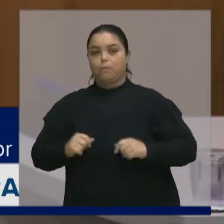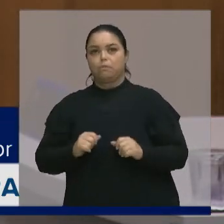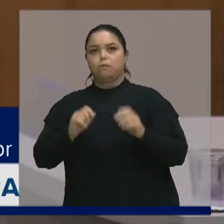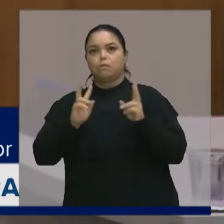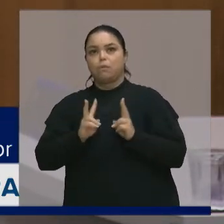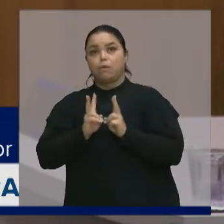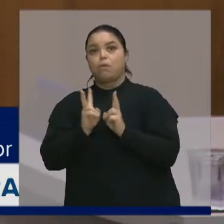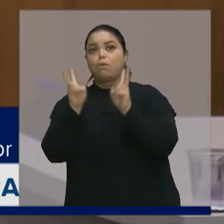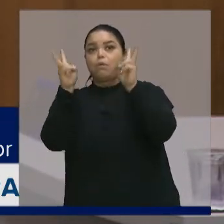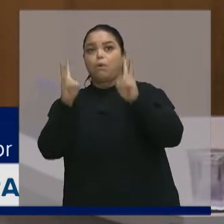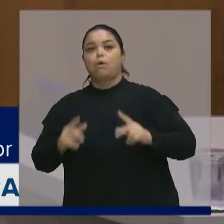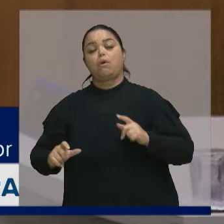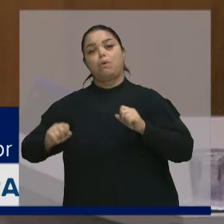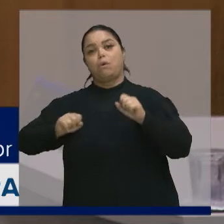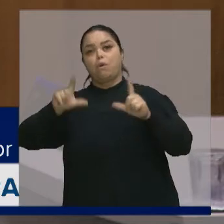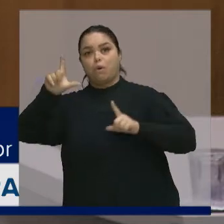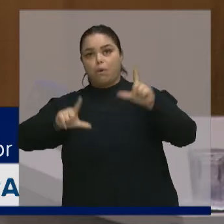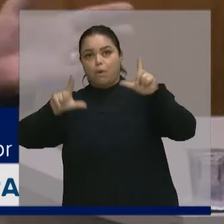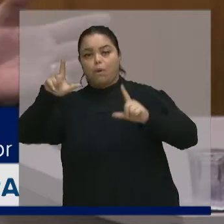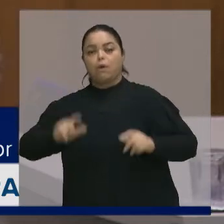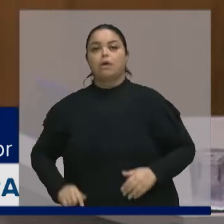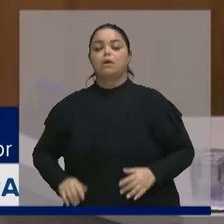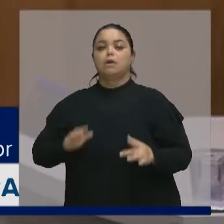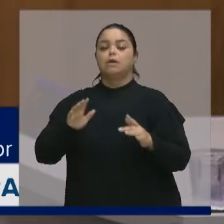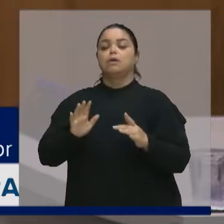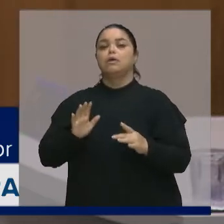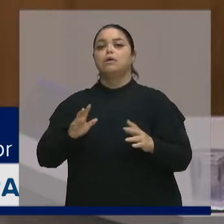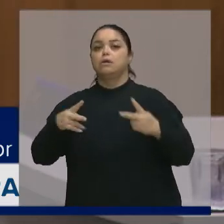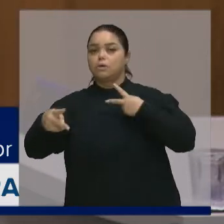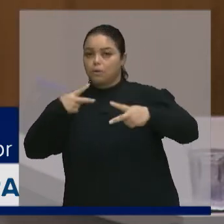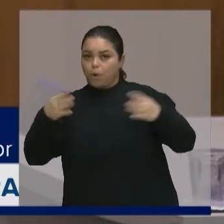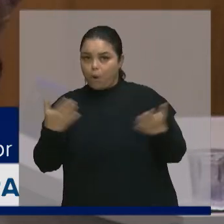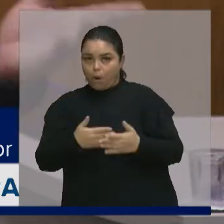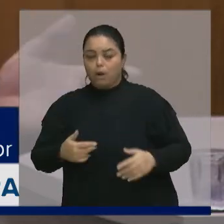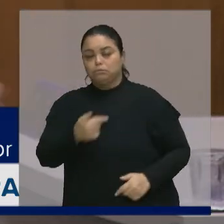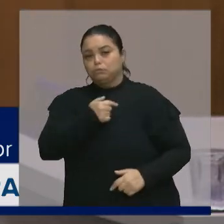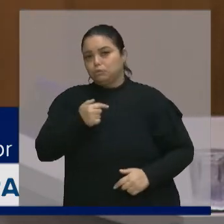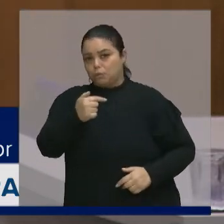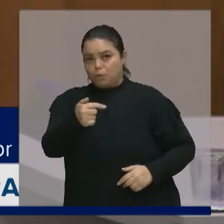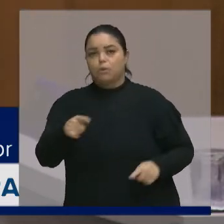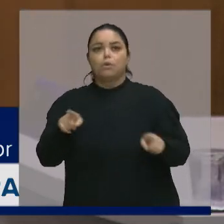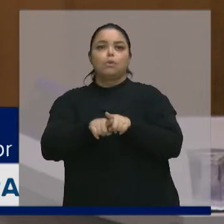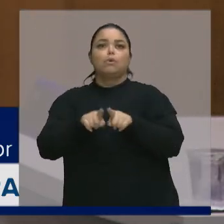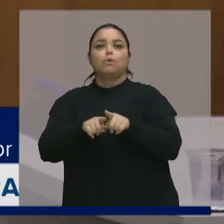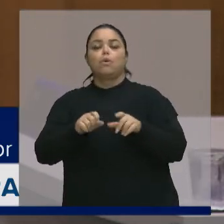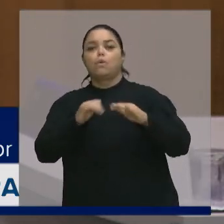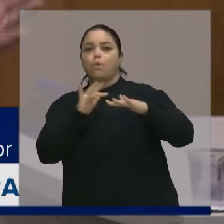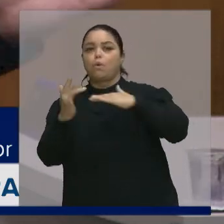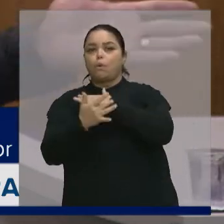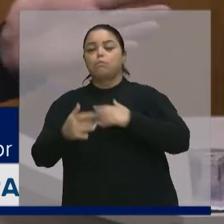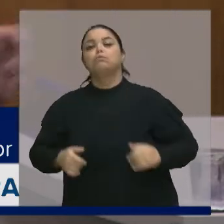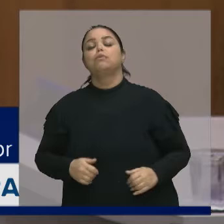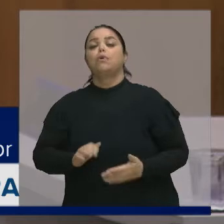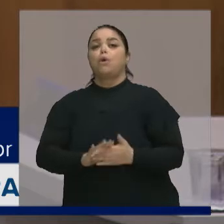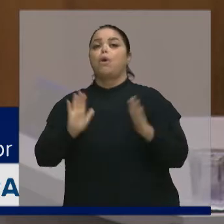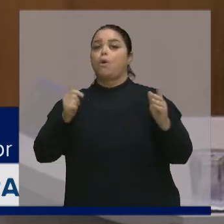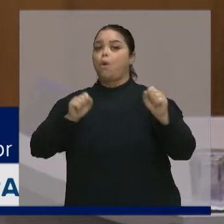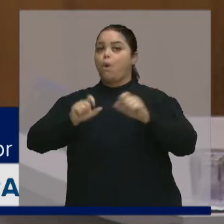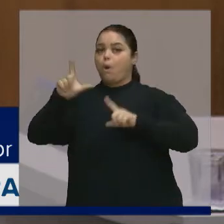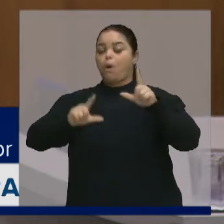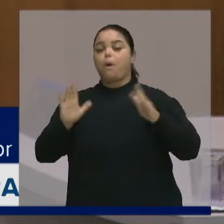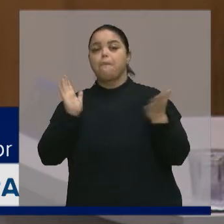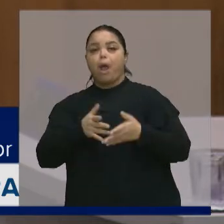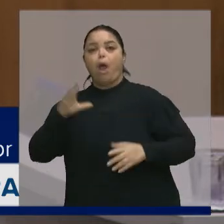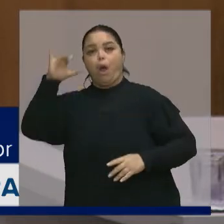frente do telejornalismo aqui em São José e agora com trabalhos semanais, tanto na internet quanto na televisão. Então, mais uma vez,